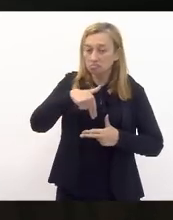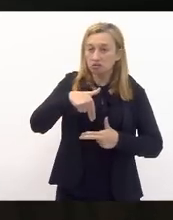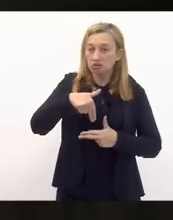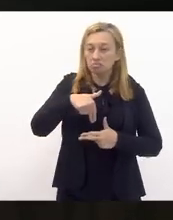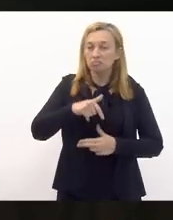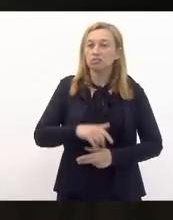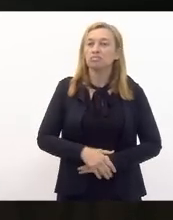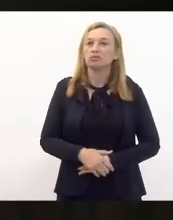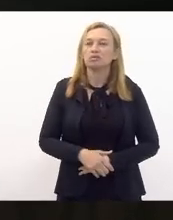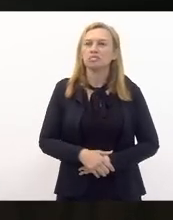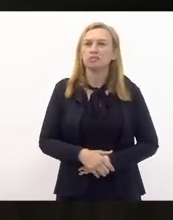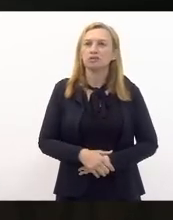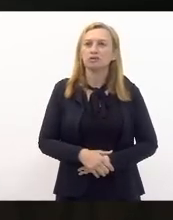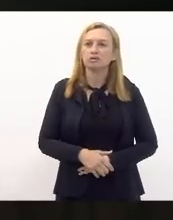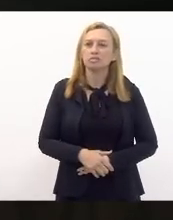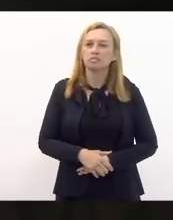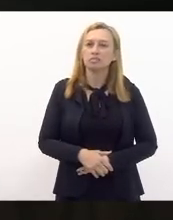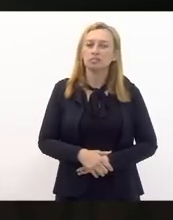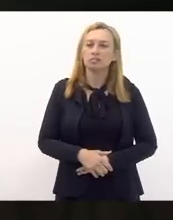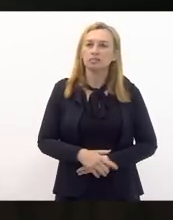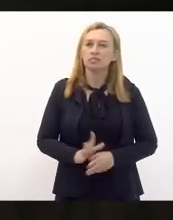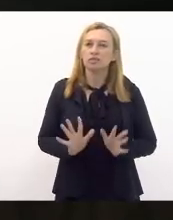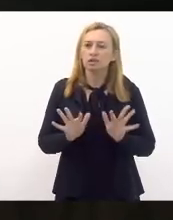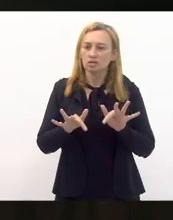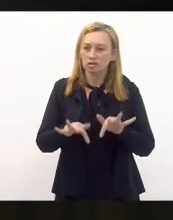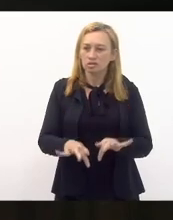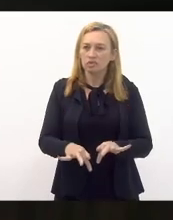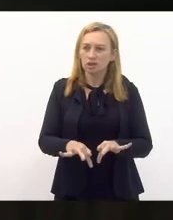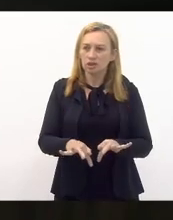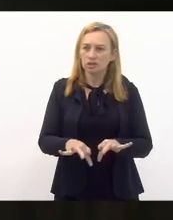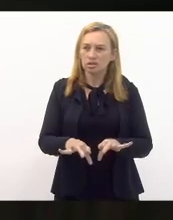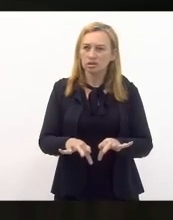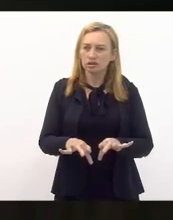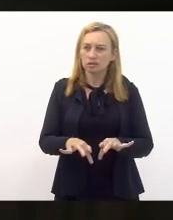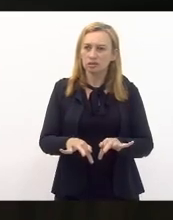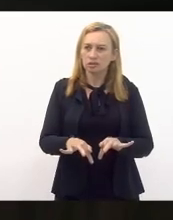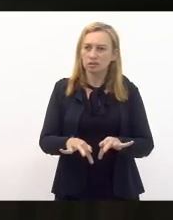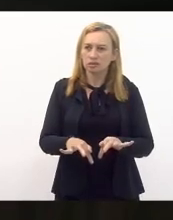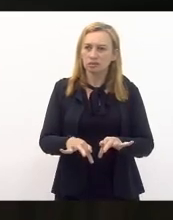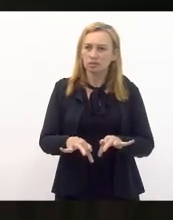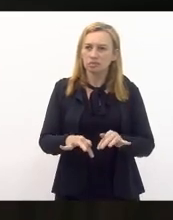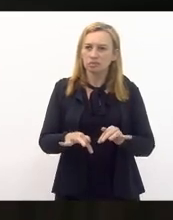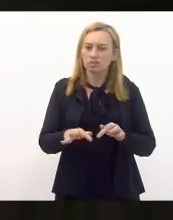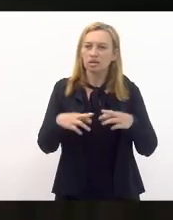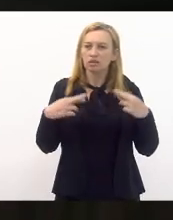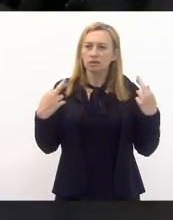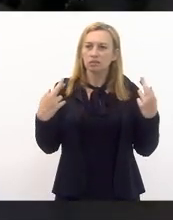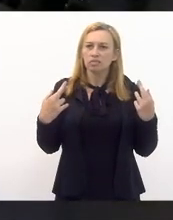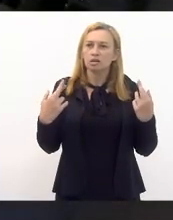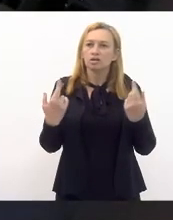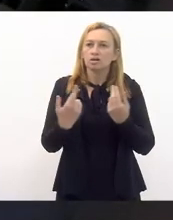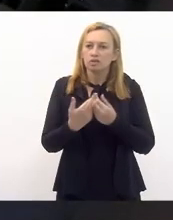oradores inscritos eu declaro encerrada a presente sessão